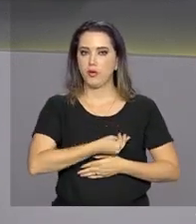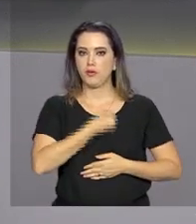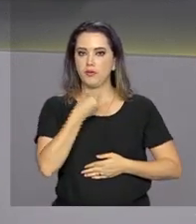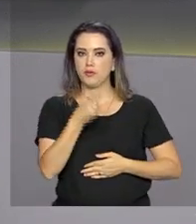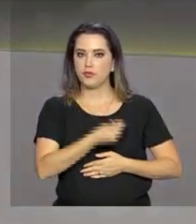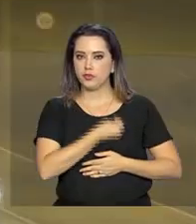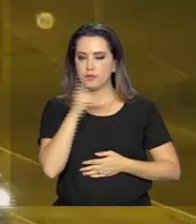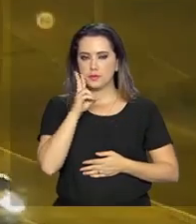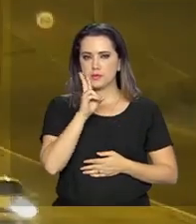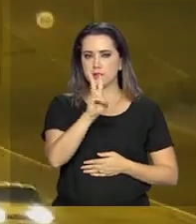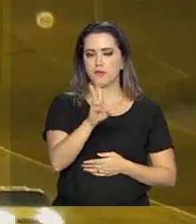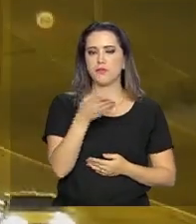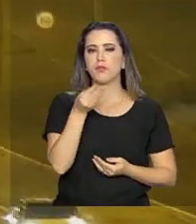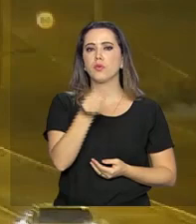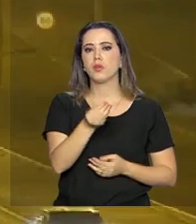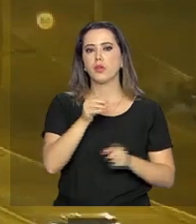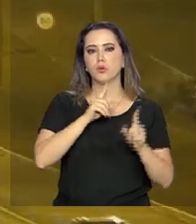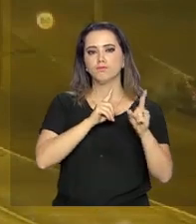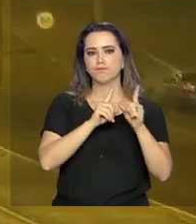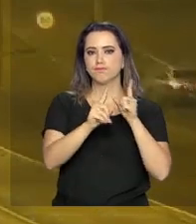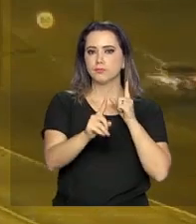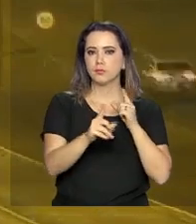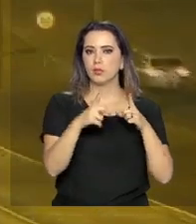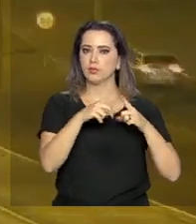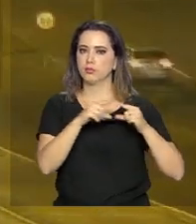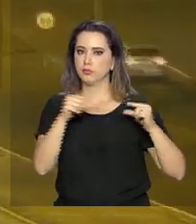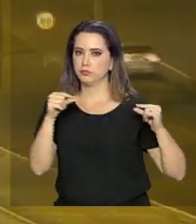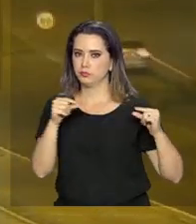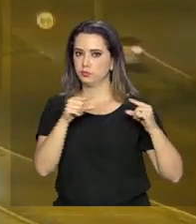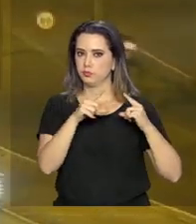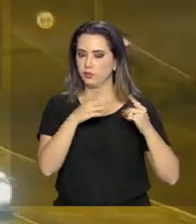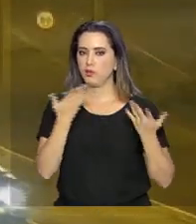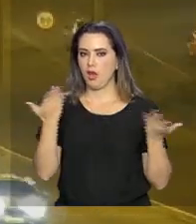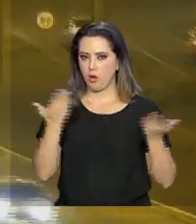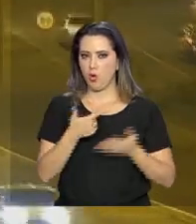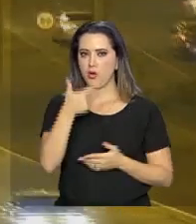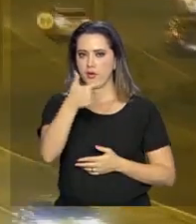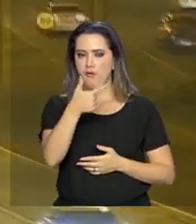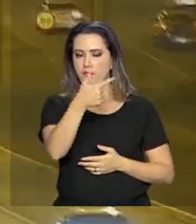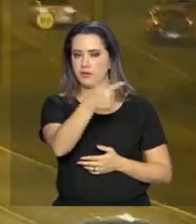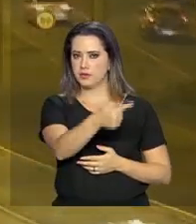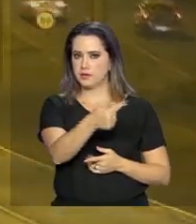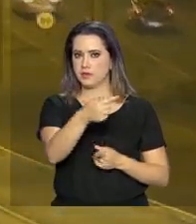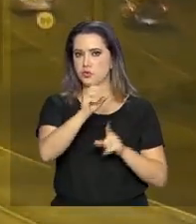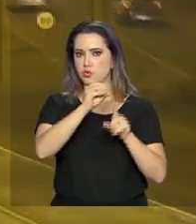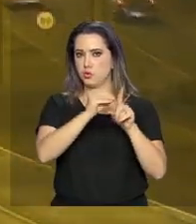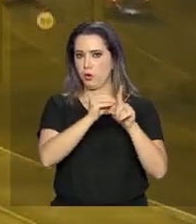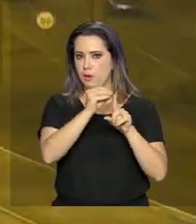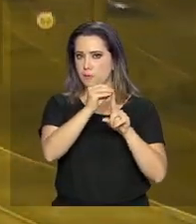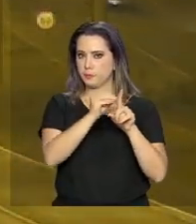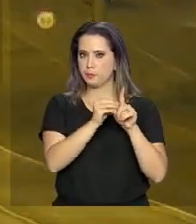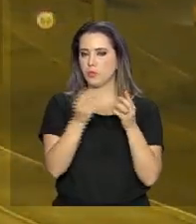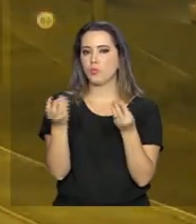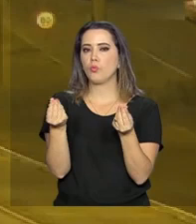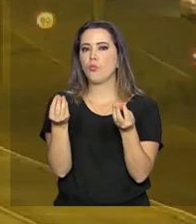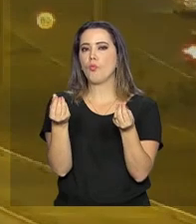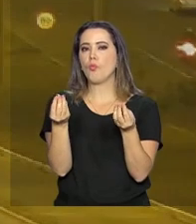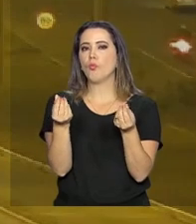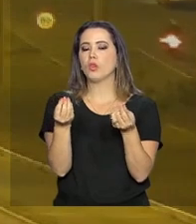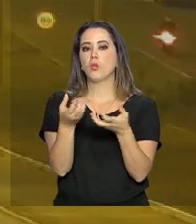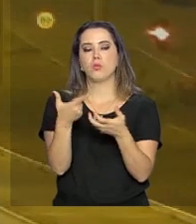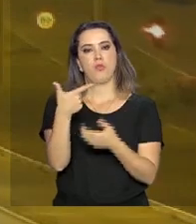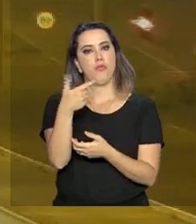imagens ao vivo do trânsito de brasília neste momento faz 27 graus ea umidade relativa do ar está em 28%